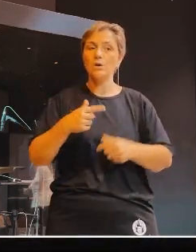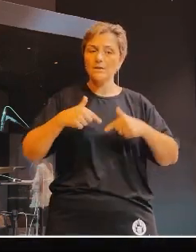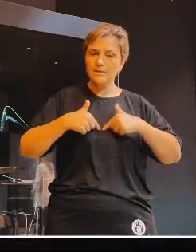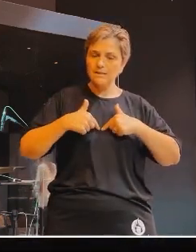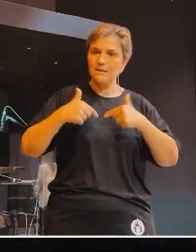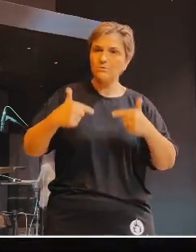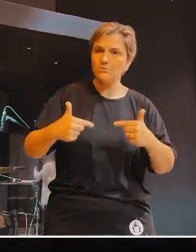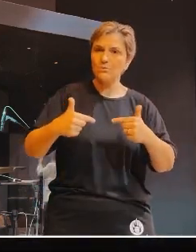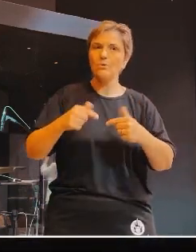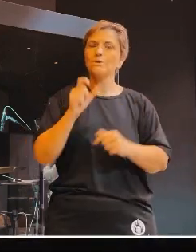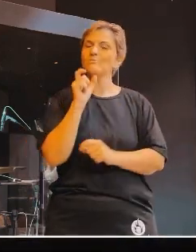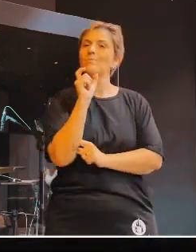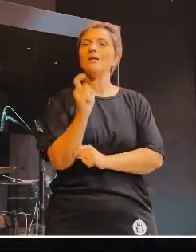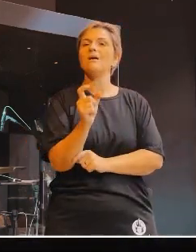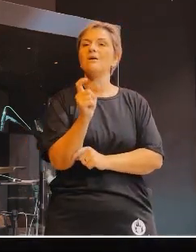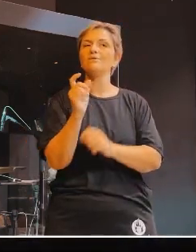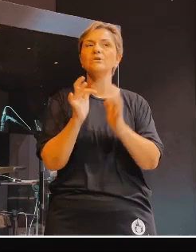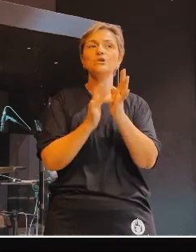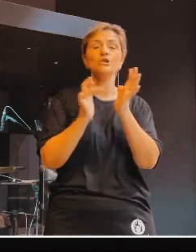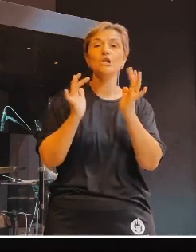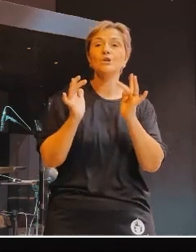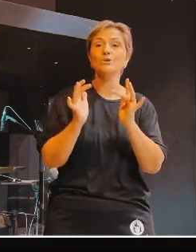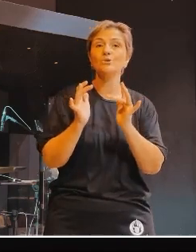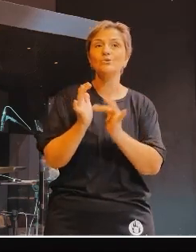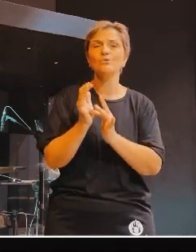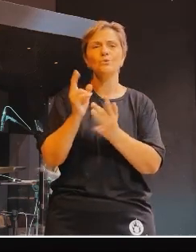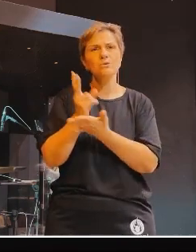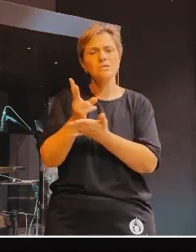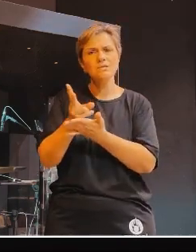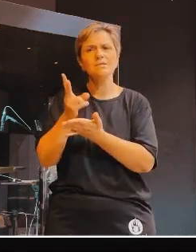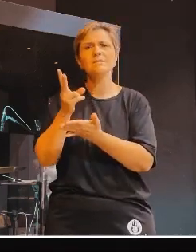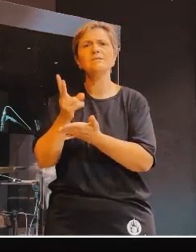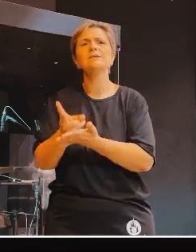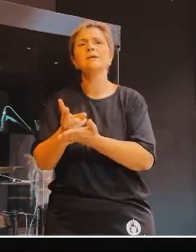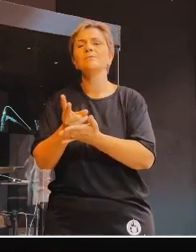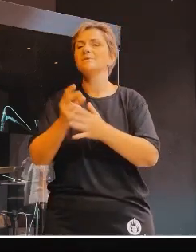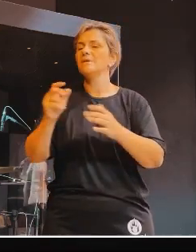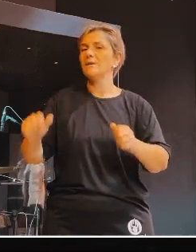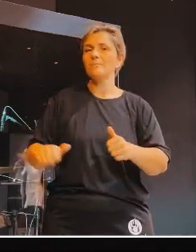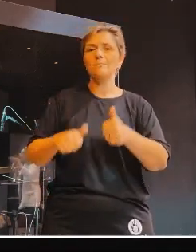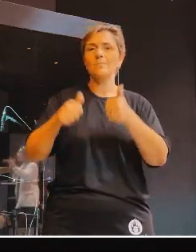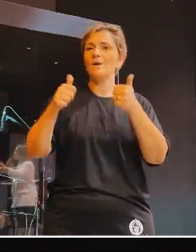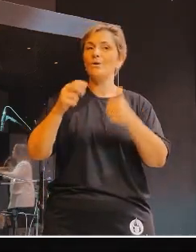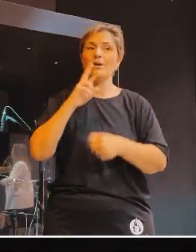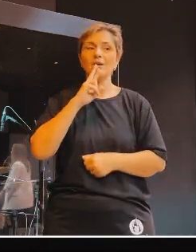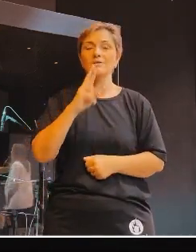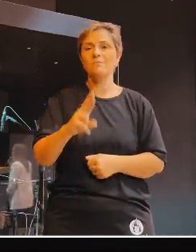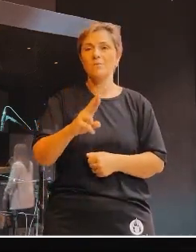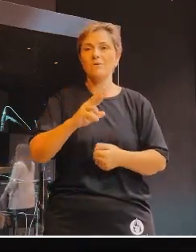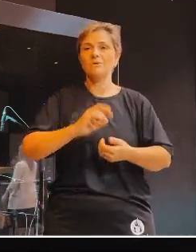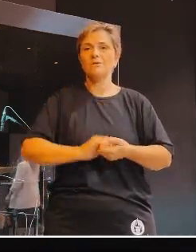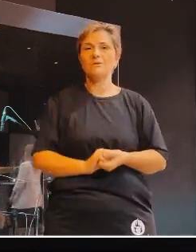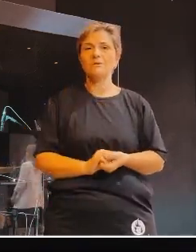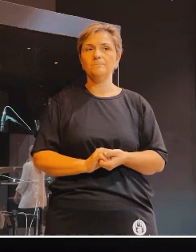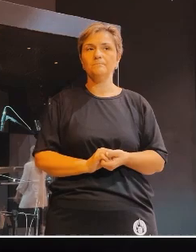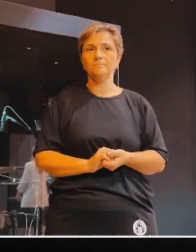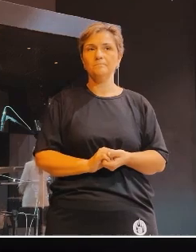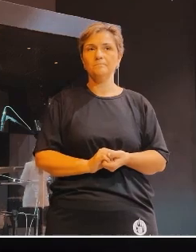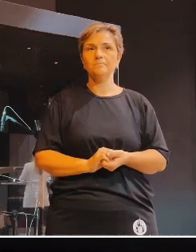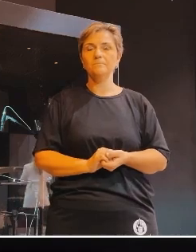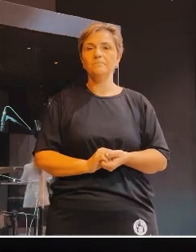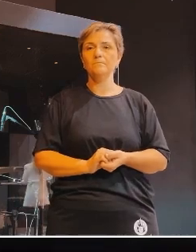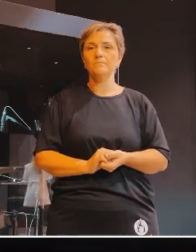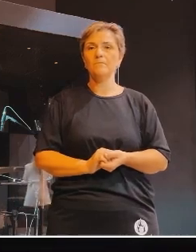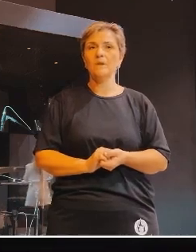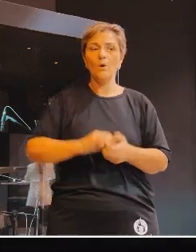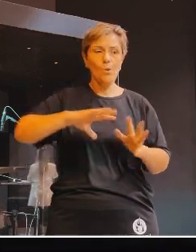nossas palavras, Jesus sempre será a melhor resposta.